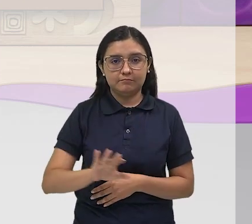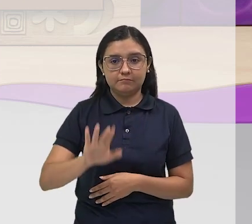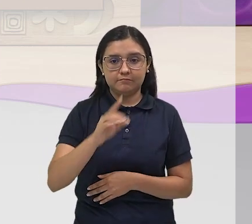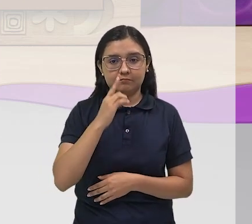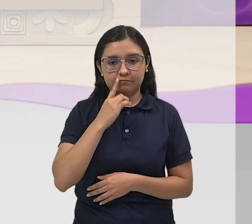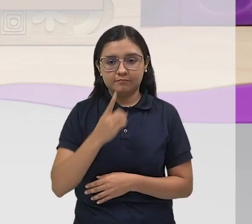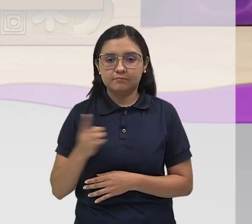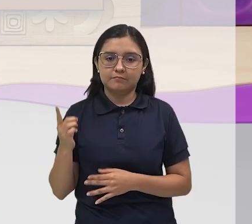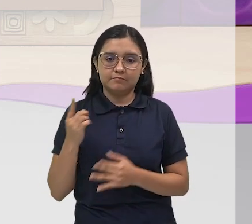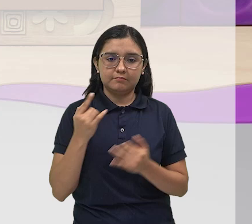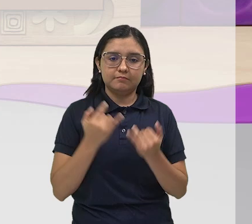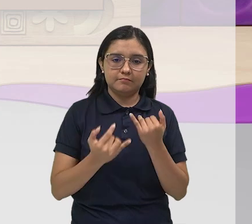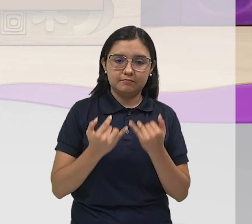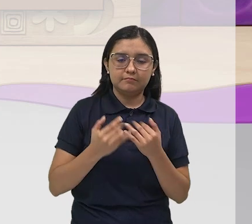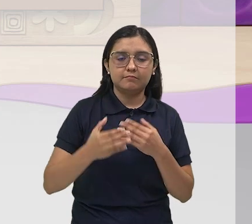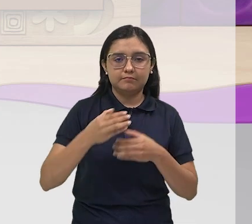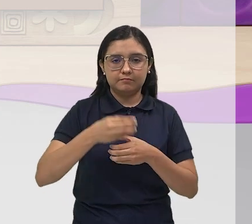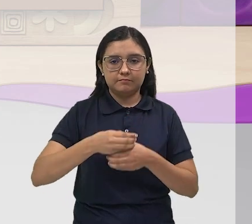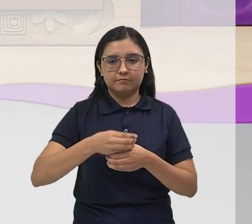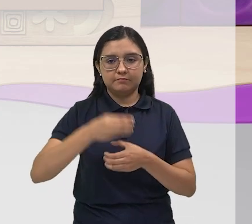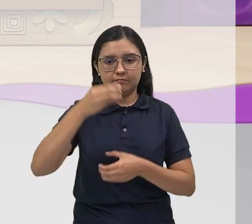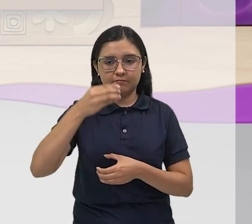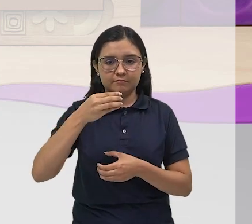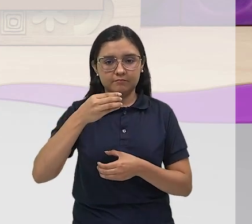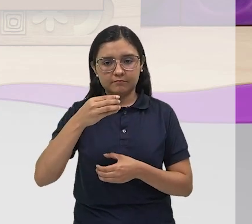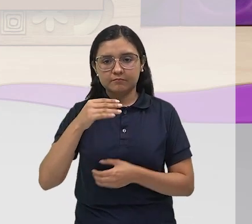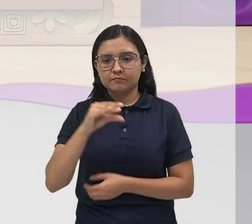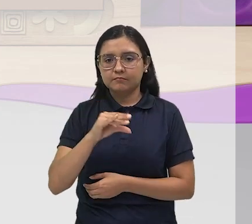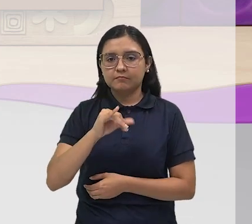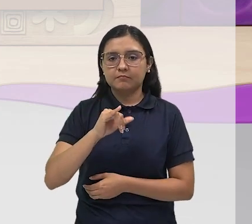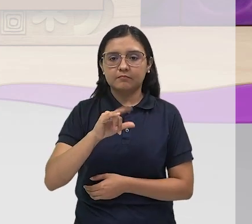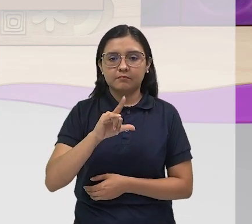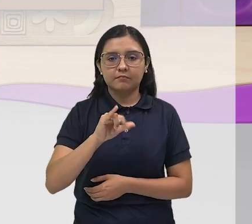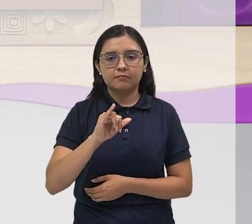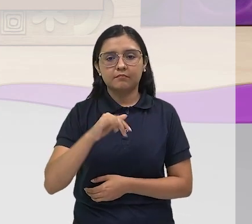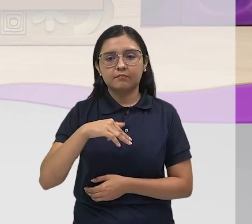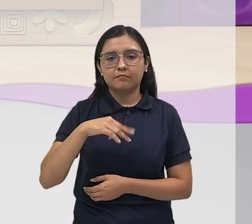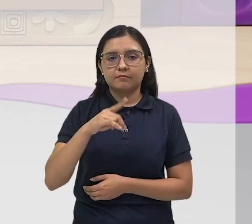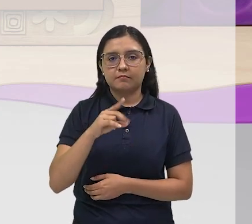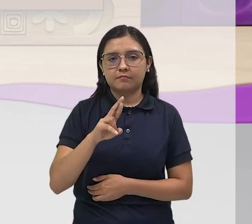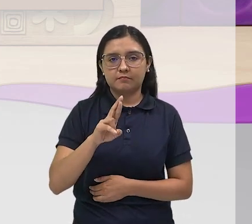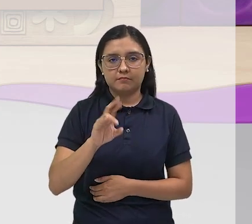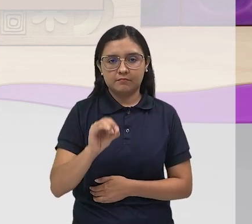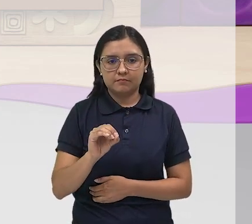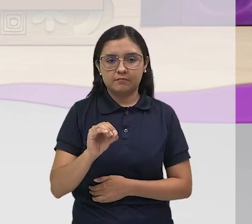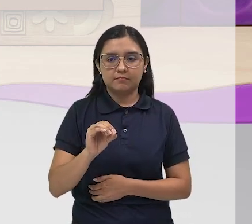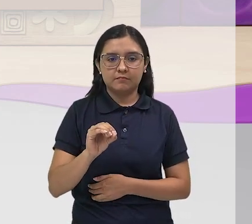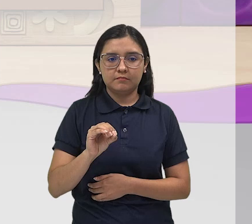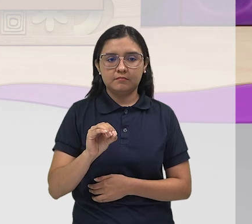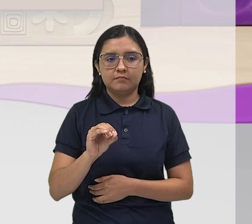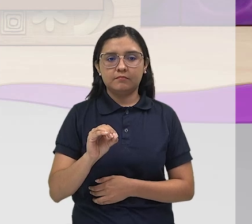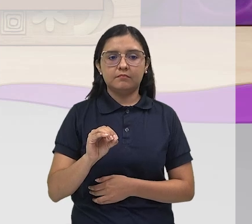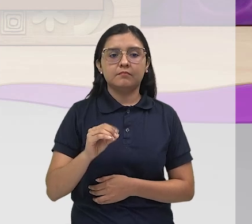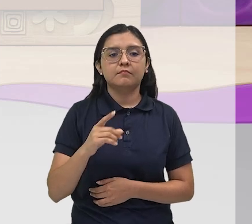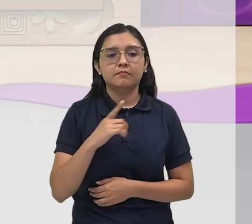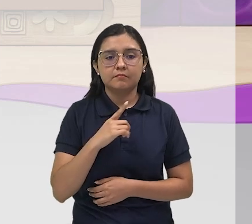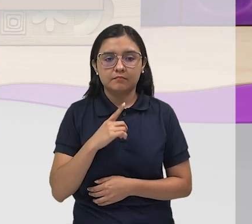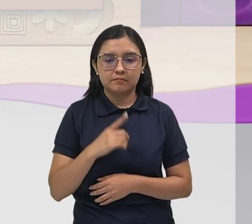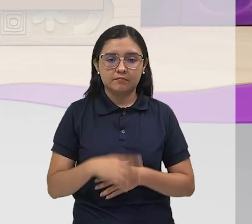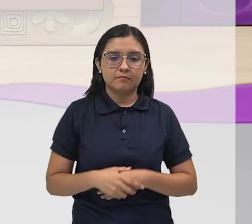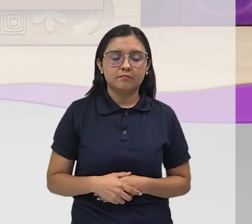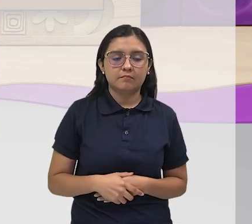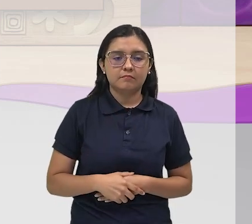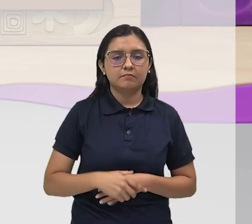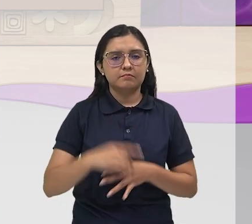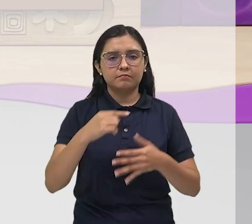que lembram um cilindro. Nós veremos aí direitinho como que nós vamos identificar, né, quem são os elementos de